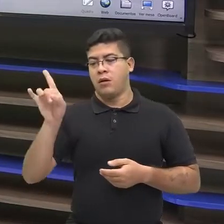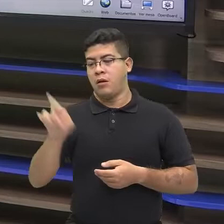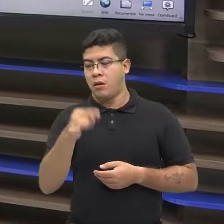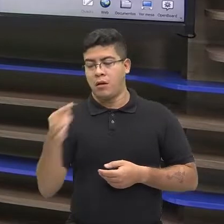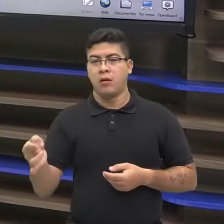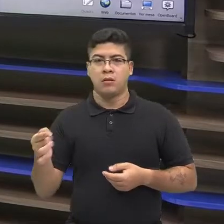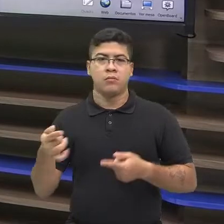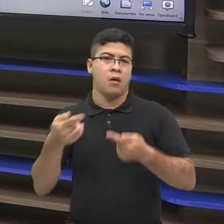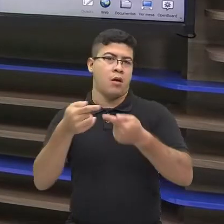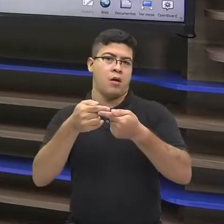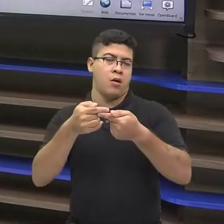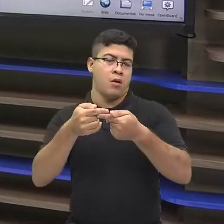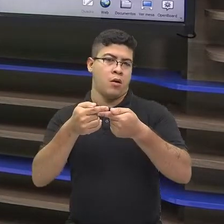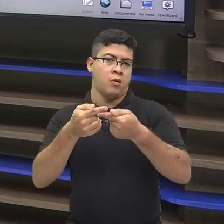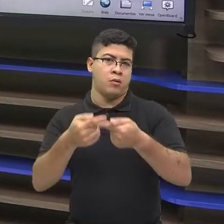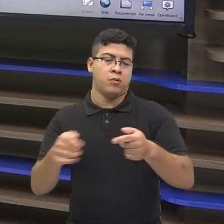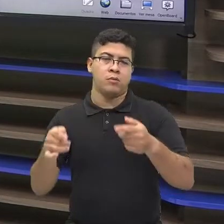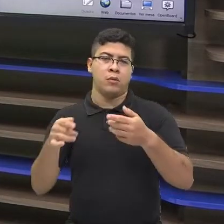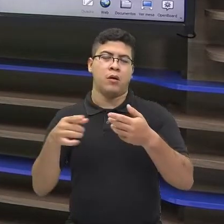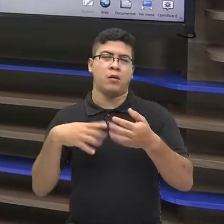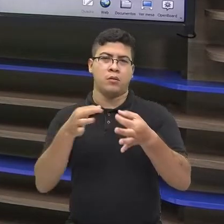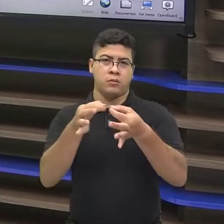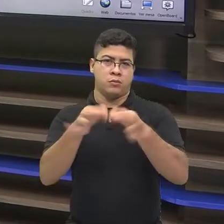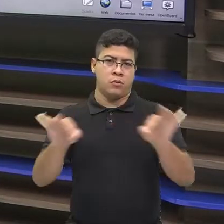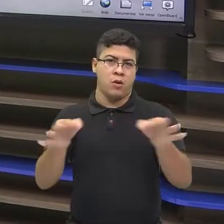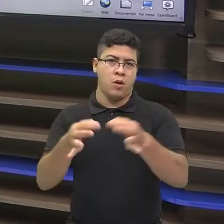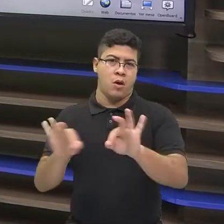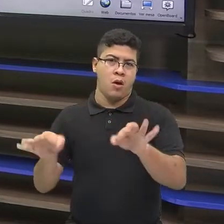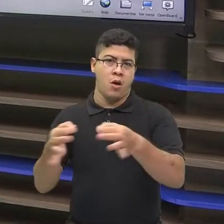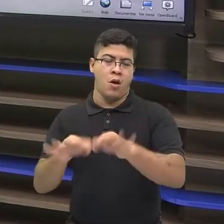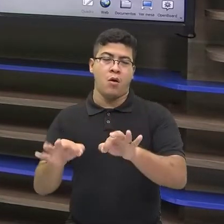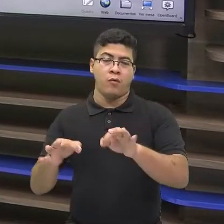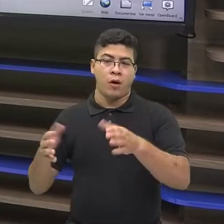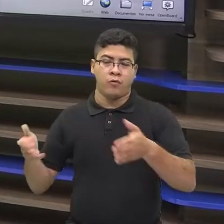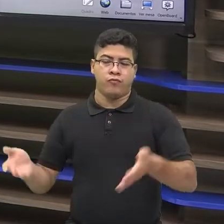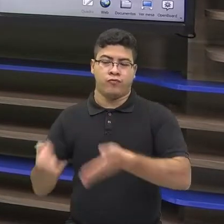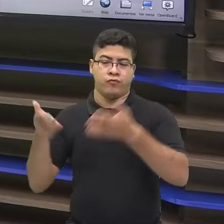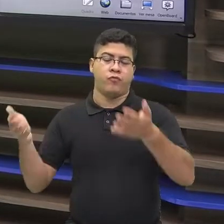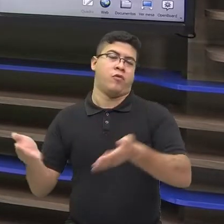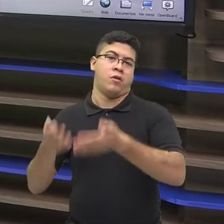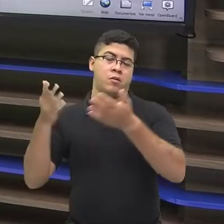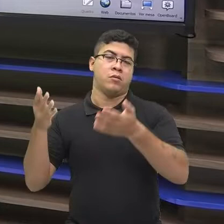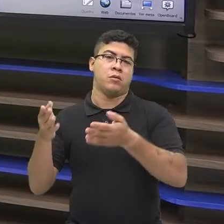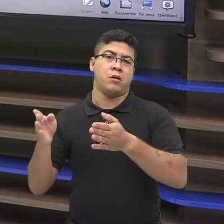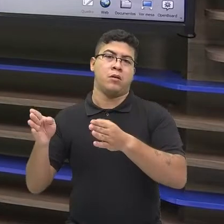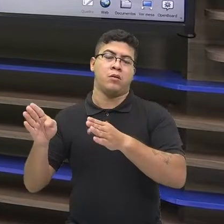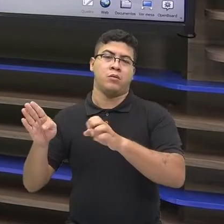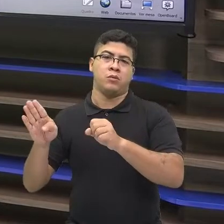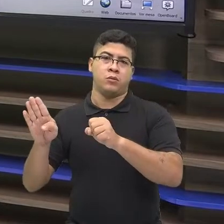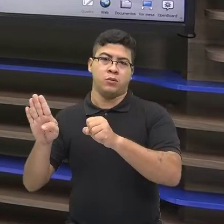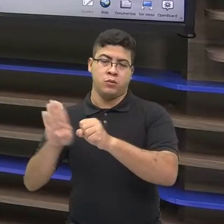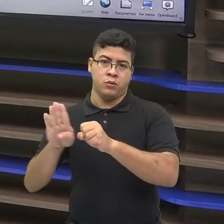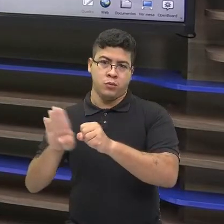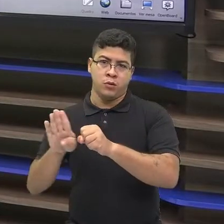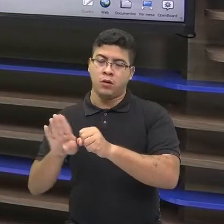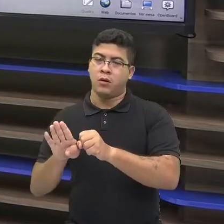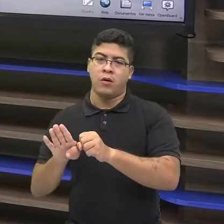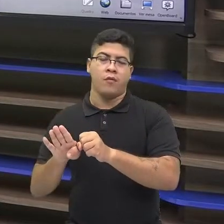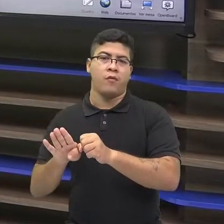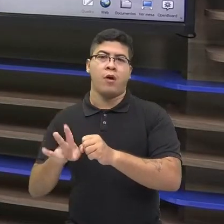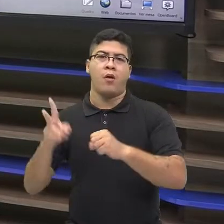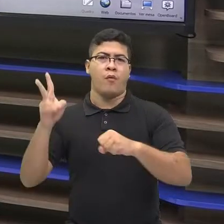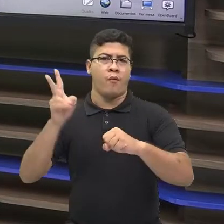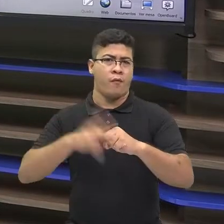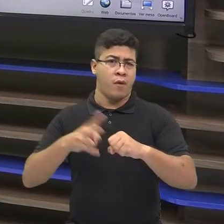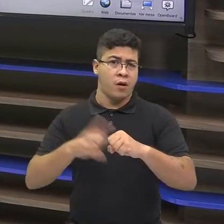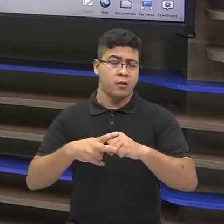sintaxe, valorizando ali os substantivos, né, tirando os verbos. Então eles vão ali